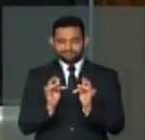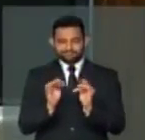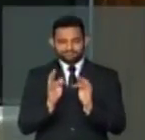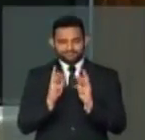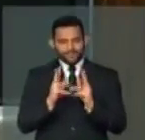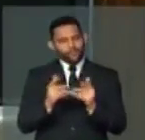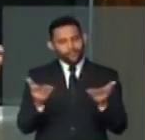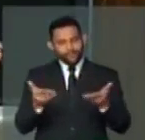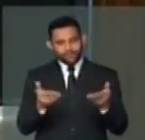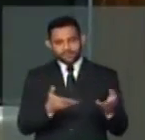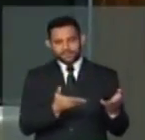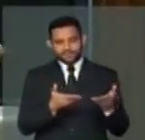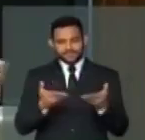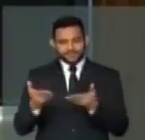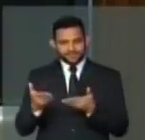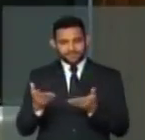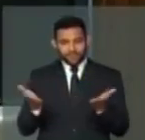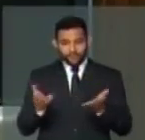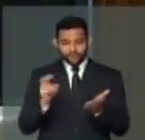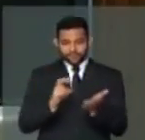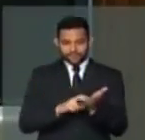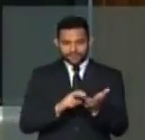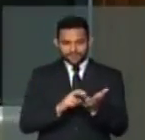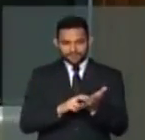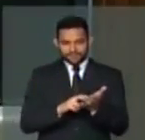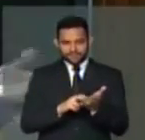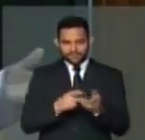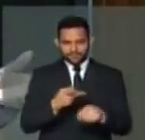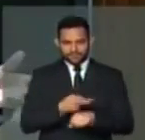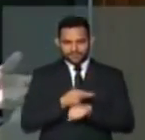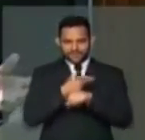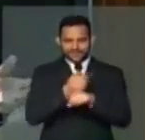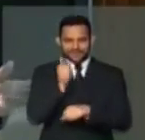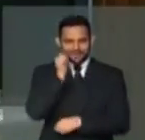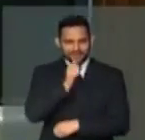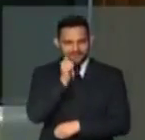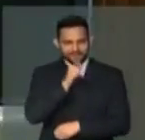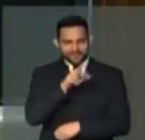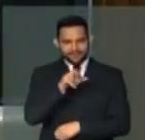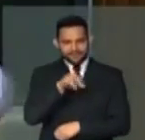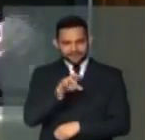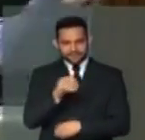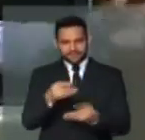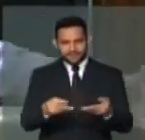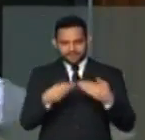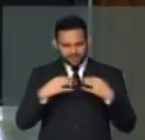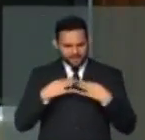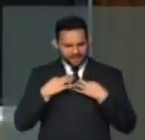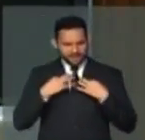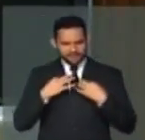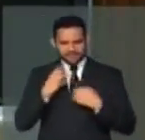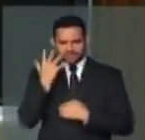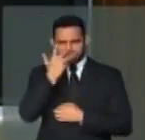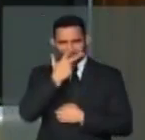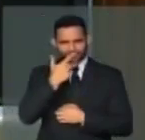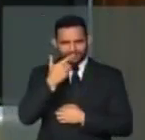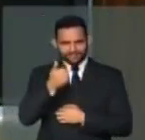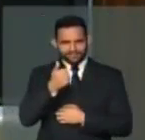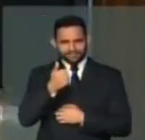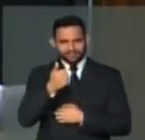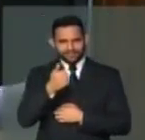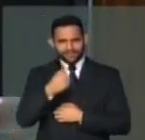eu recebi logo cedo, Zanotto, um presente da minha mulher. Roxana, ela me deu uma camisa bonita,